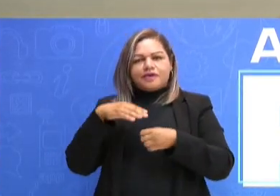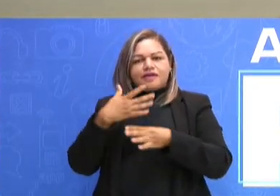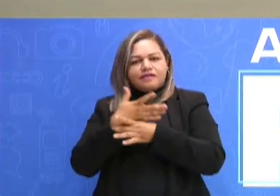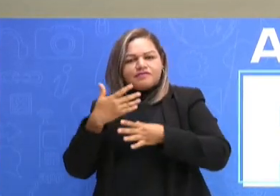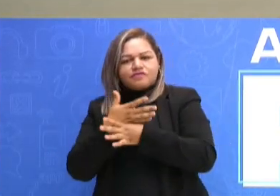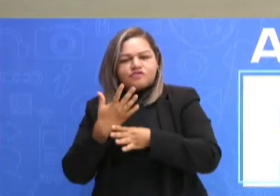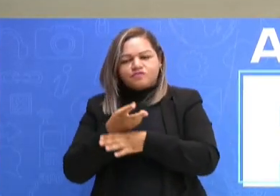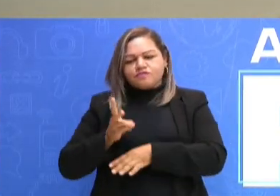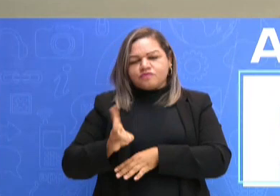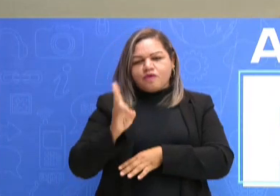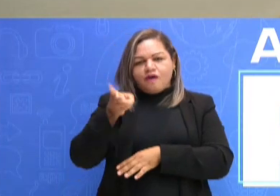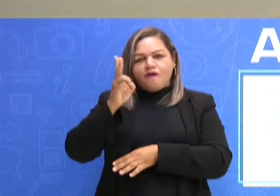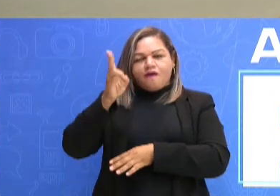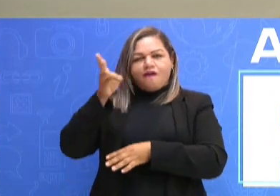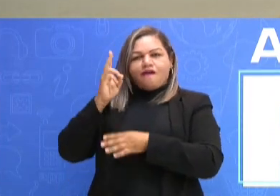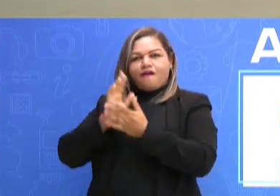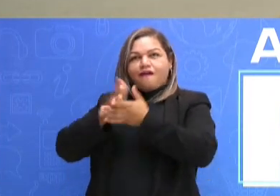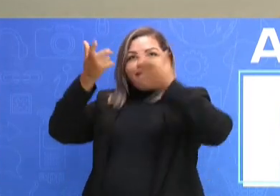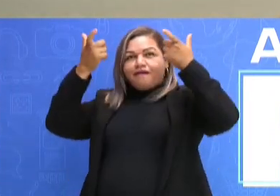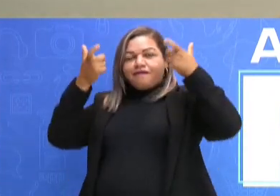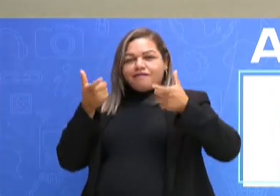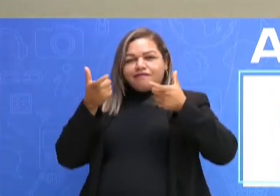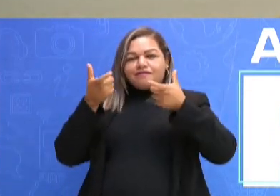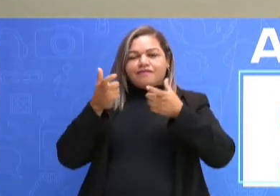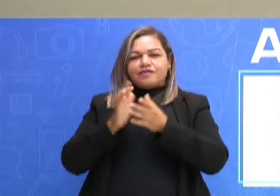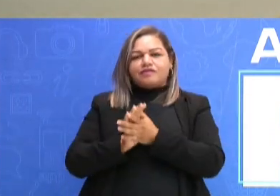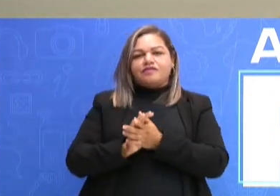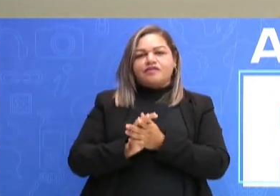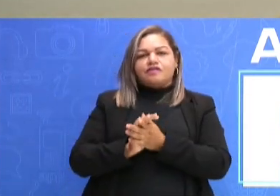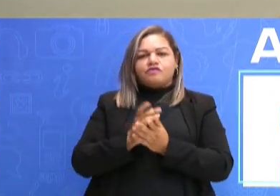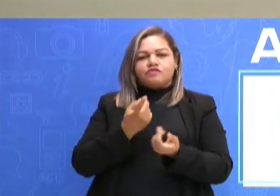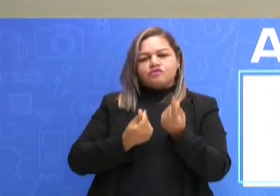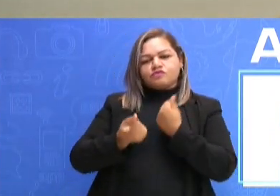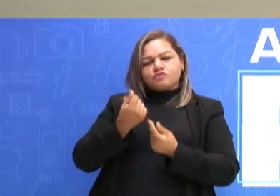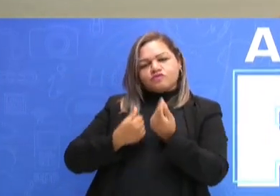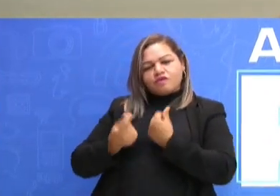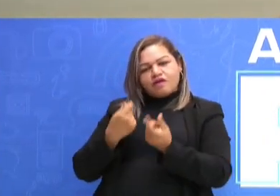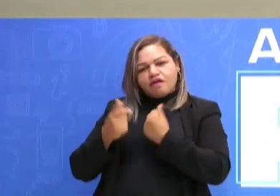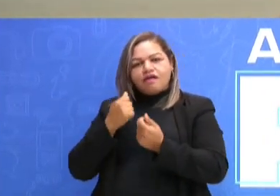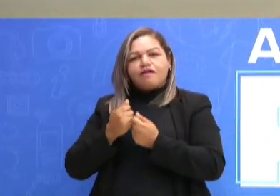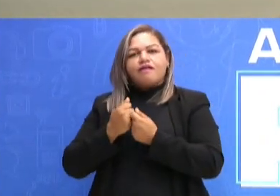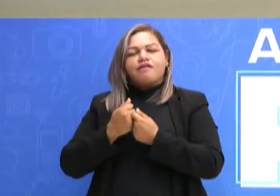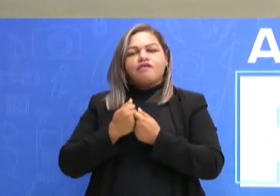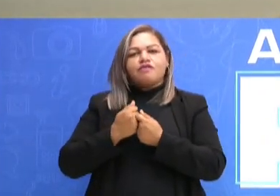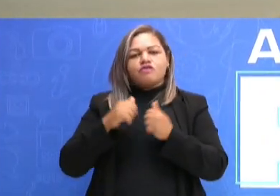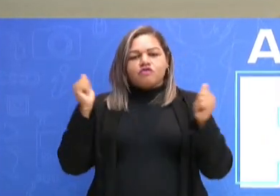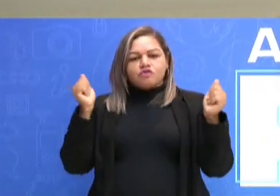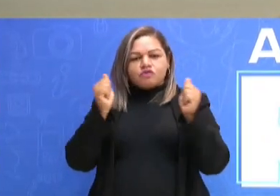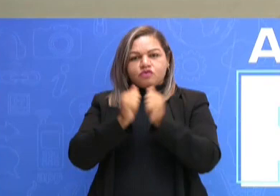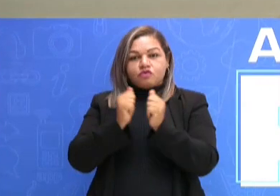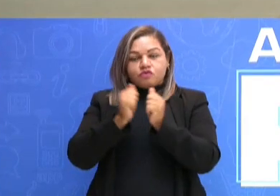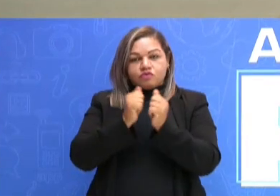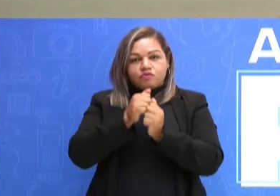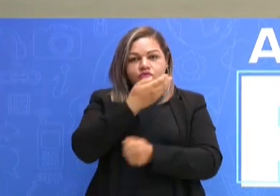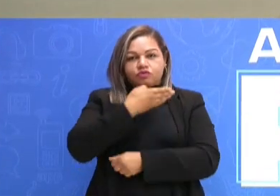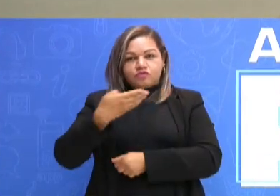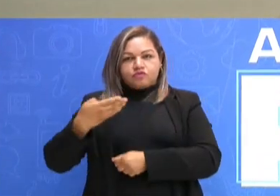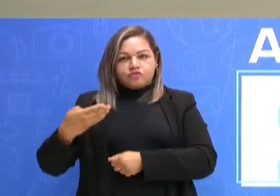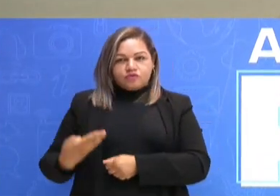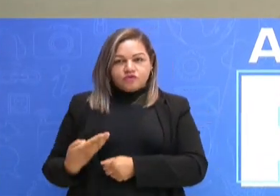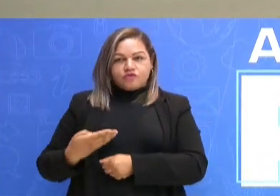a verdadeira princesa do sertão, buscando os recursos necessários, junto ao governo do estado, ao nosso governador Flávio